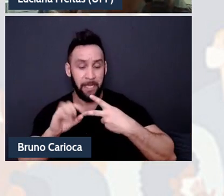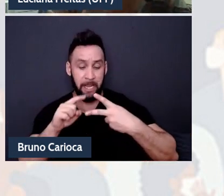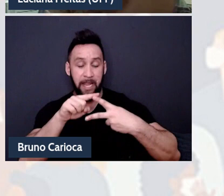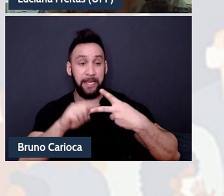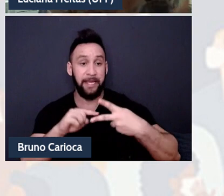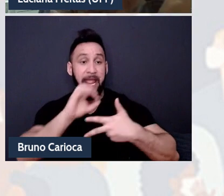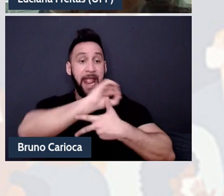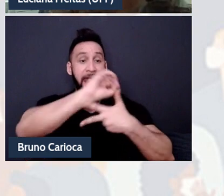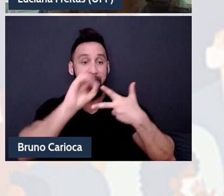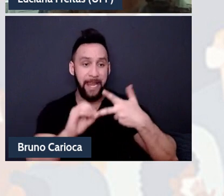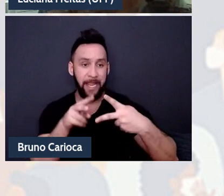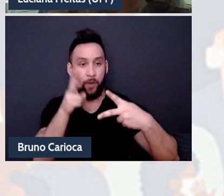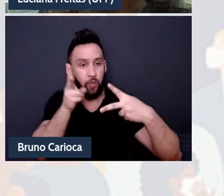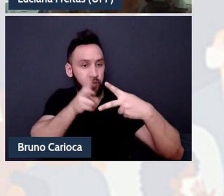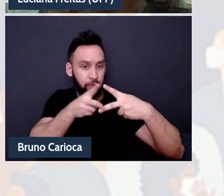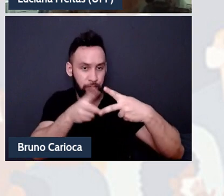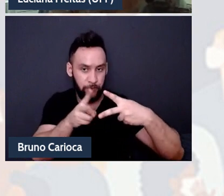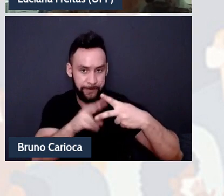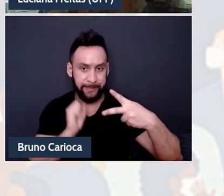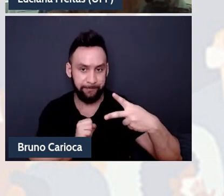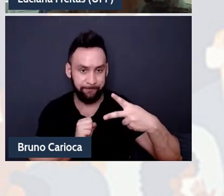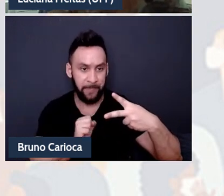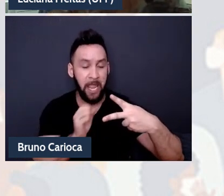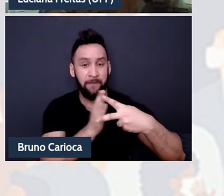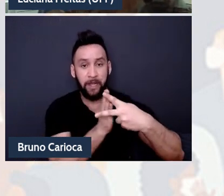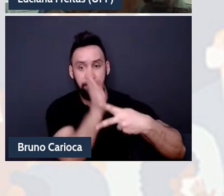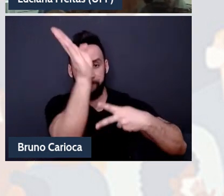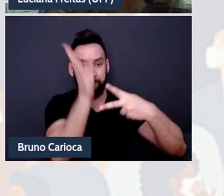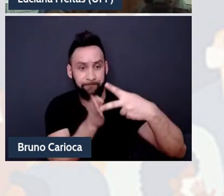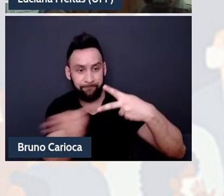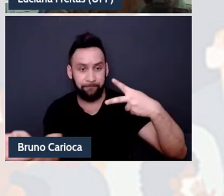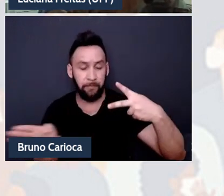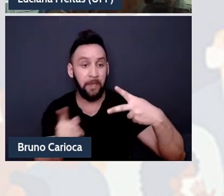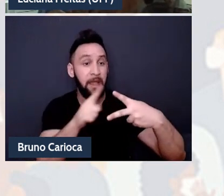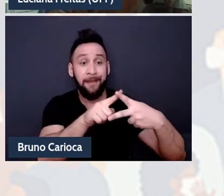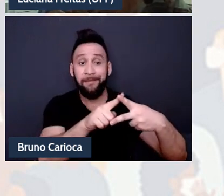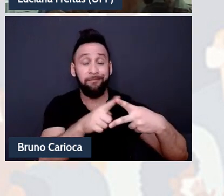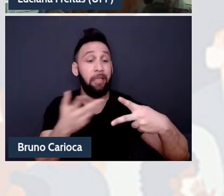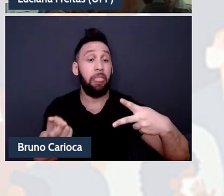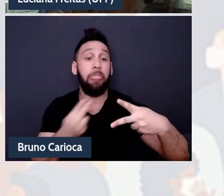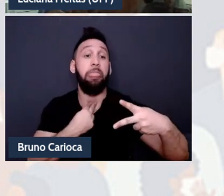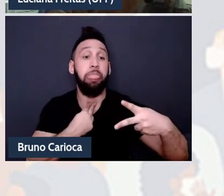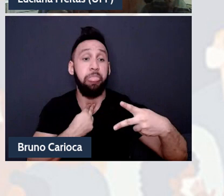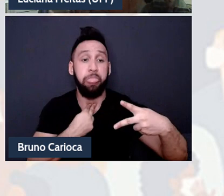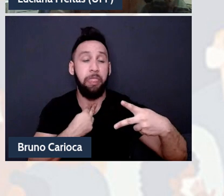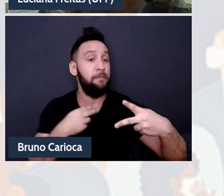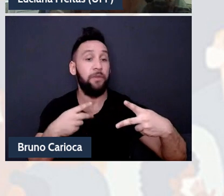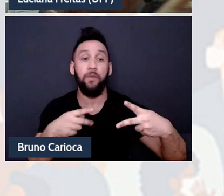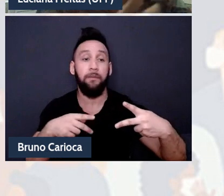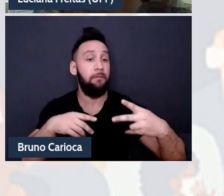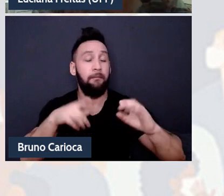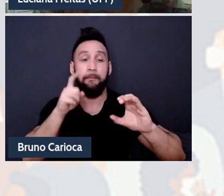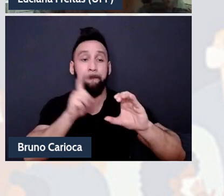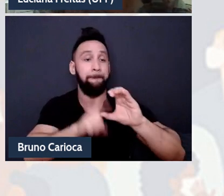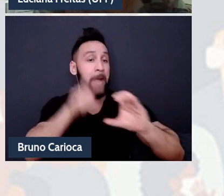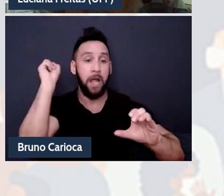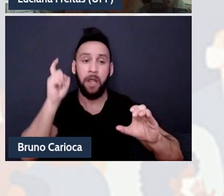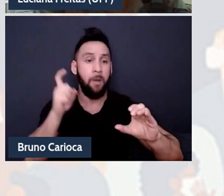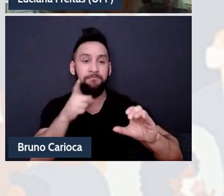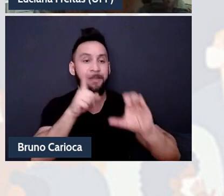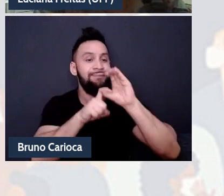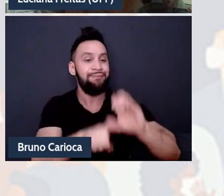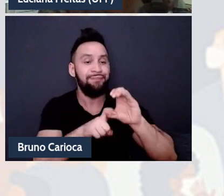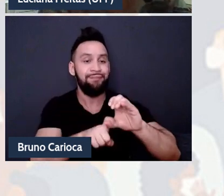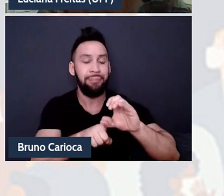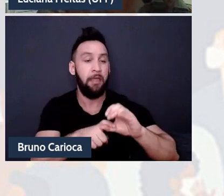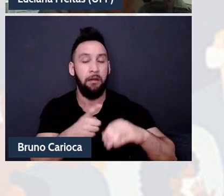né? Ele impede, essa padronização impede a autonomia e a diversidade, né? Como eu falei, os currículos estaduais